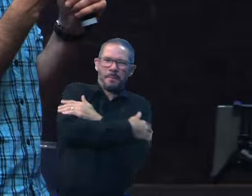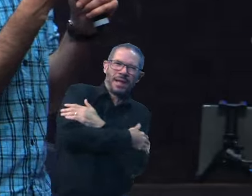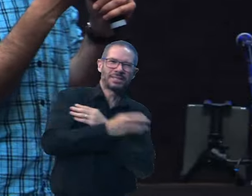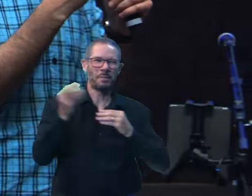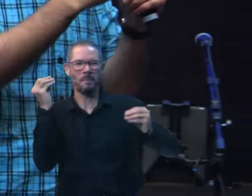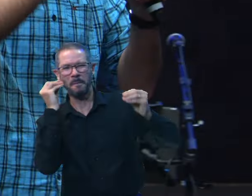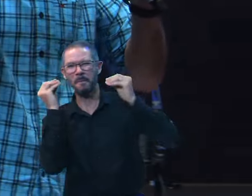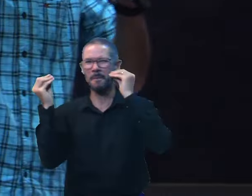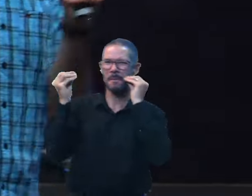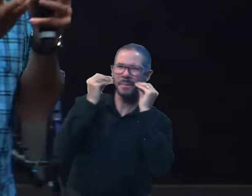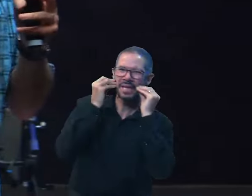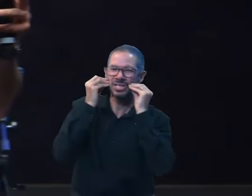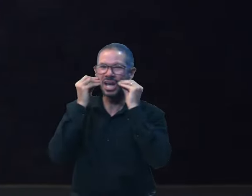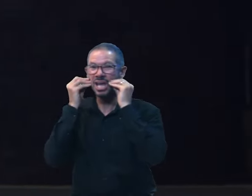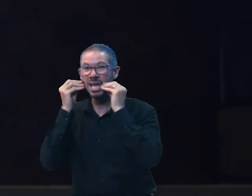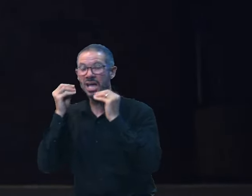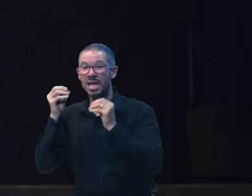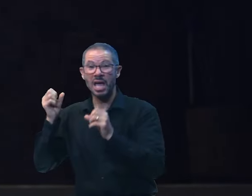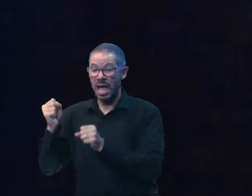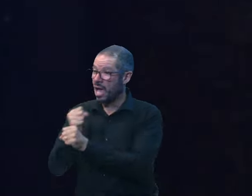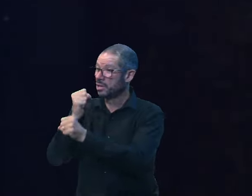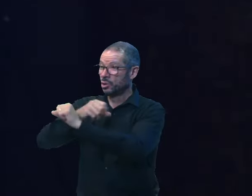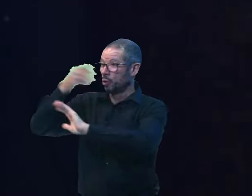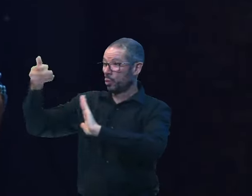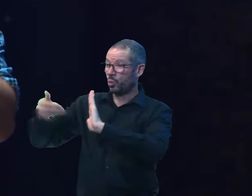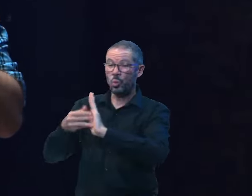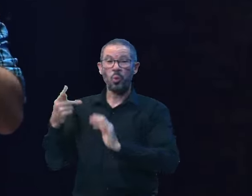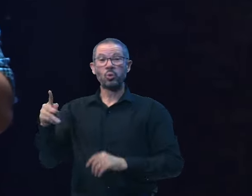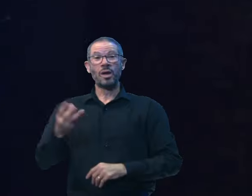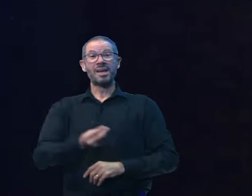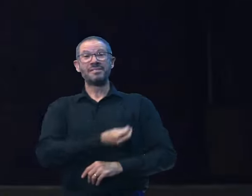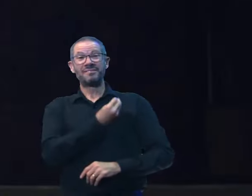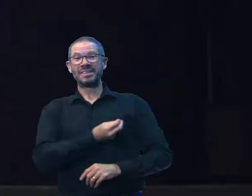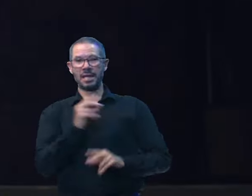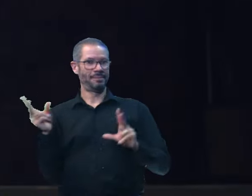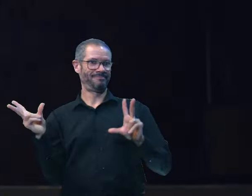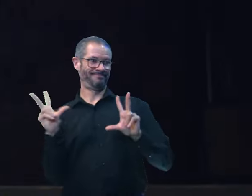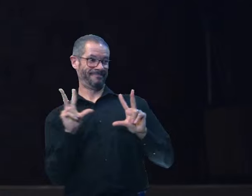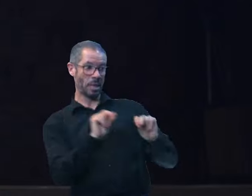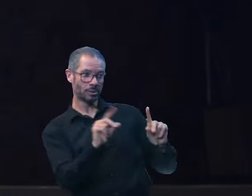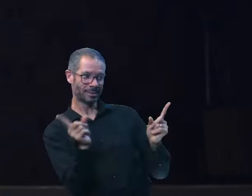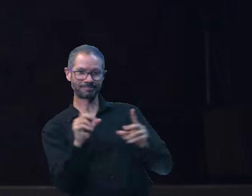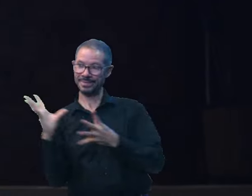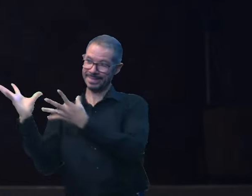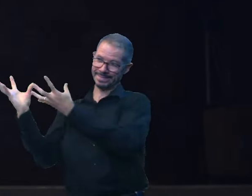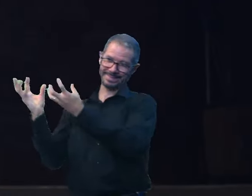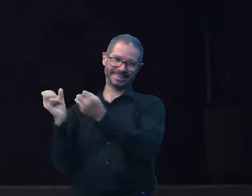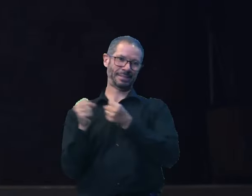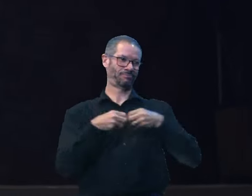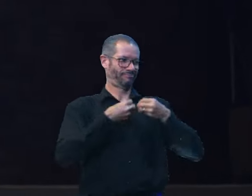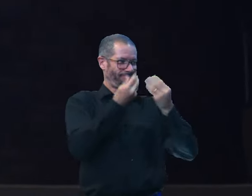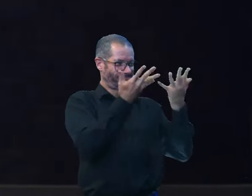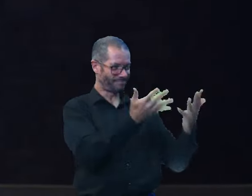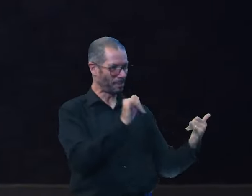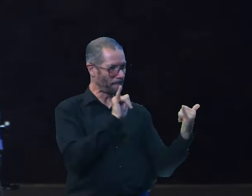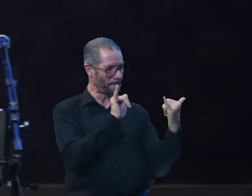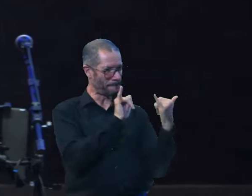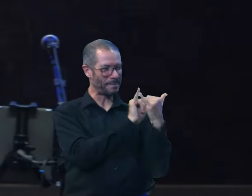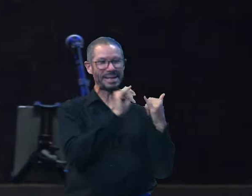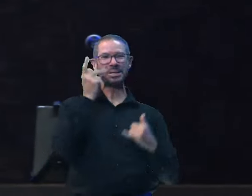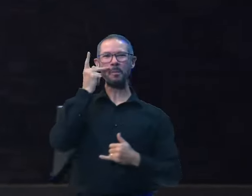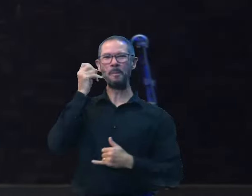beija. Restitui tantas coisas na sua vida. Aquilo que ele não merecia, ele recebe um perdão do